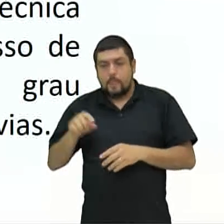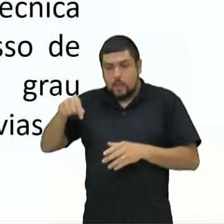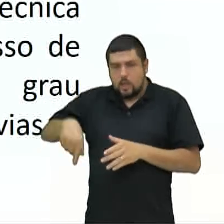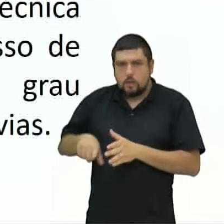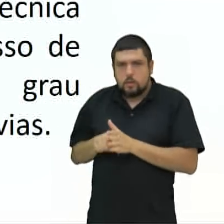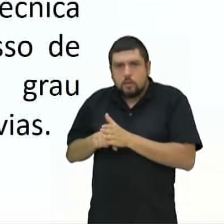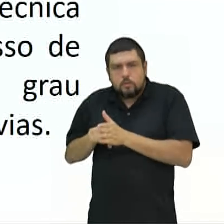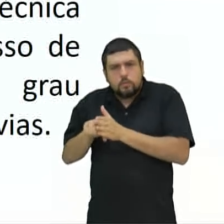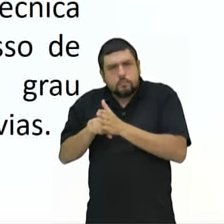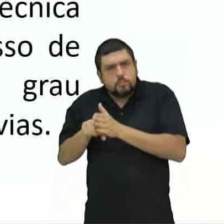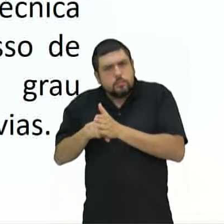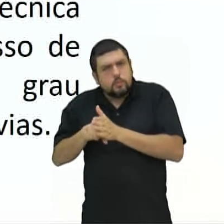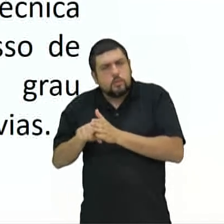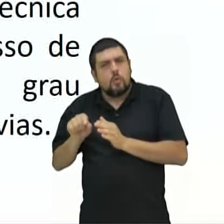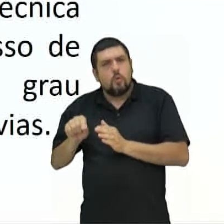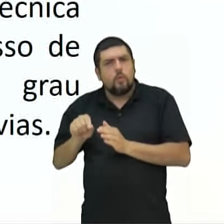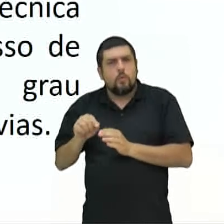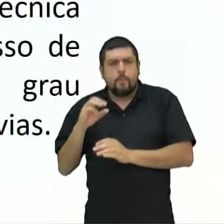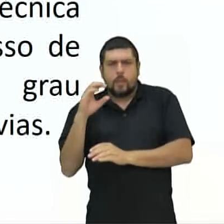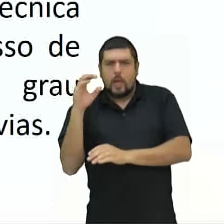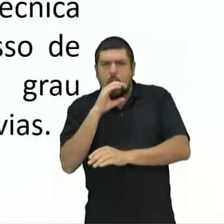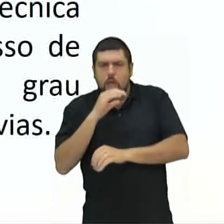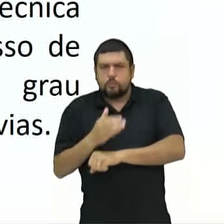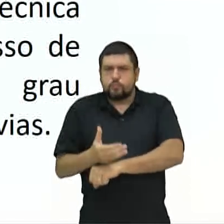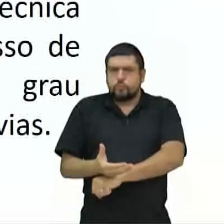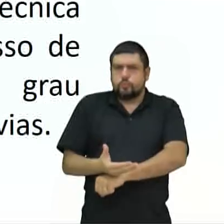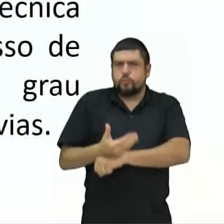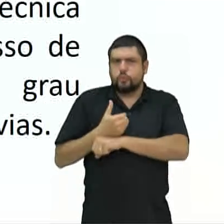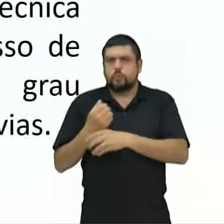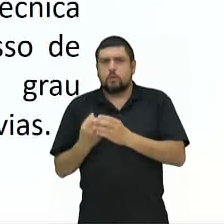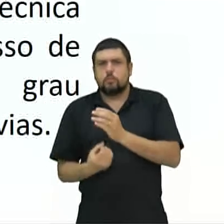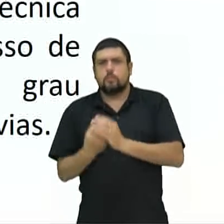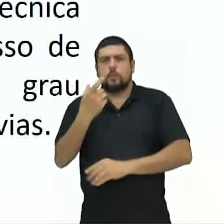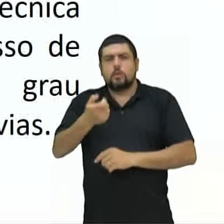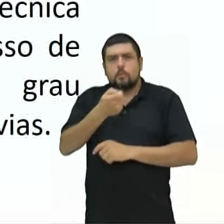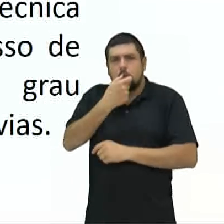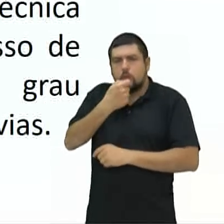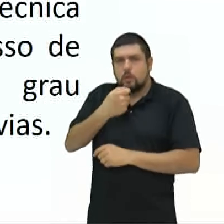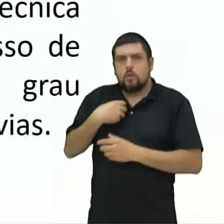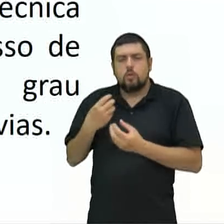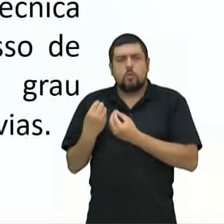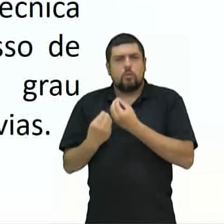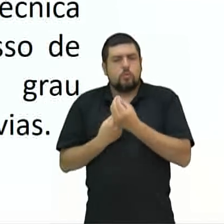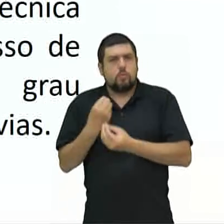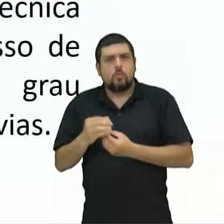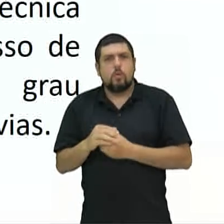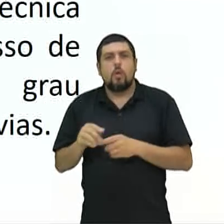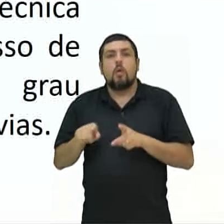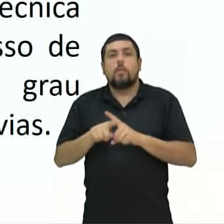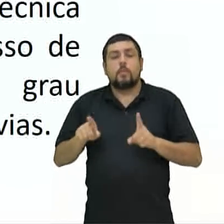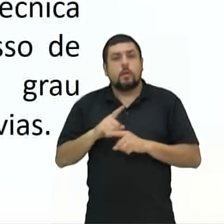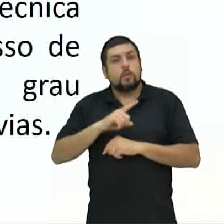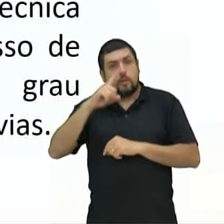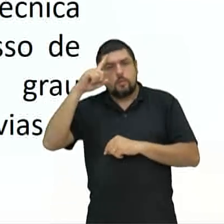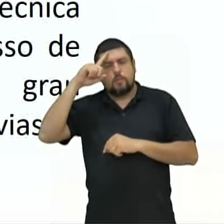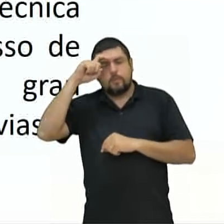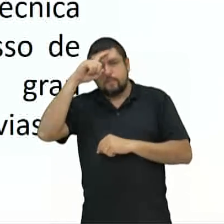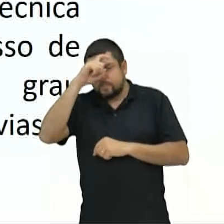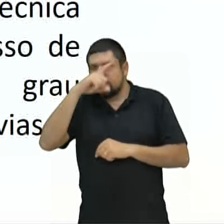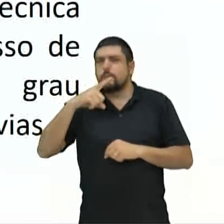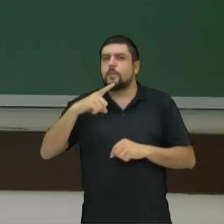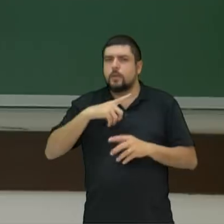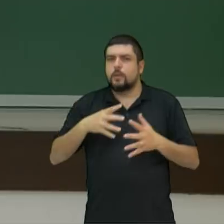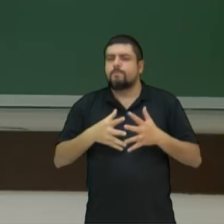de acelerar o processo de desenvolvimento de medicamentos em um grau considerável, mas há dificuldades éticas bastante